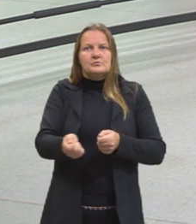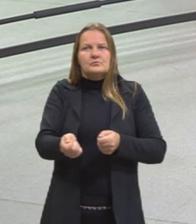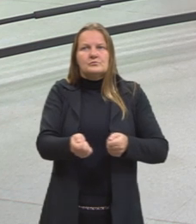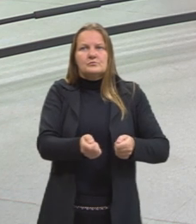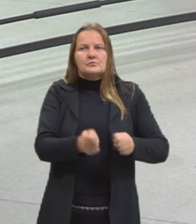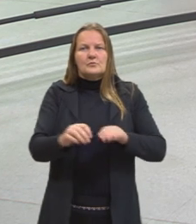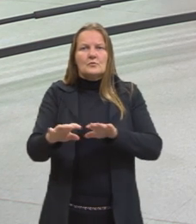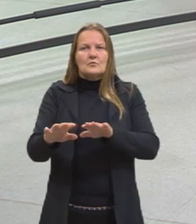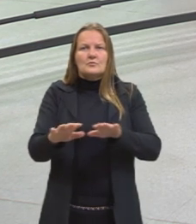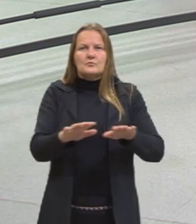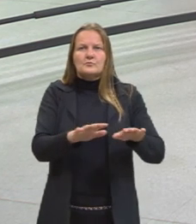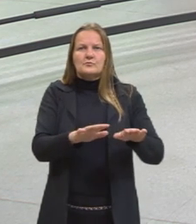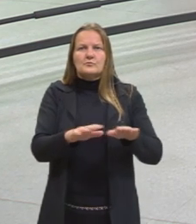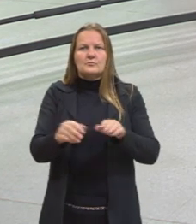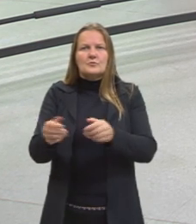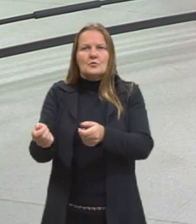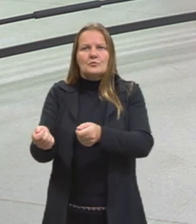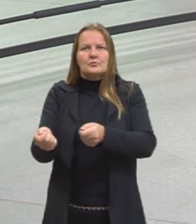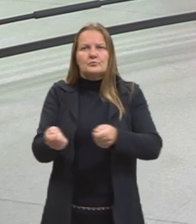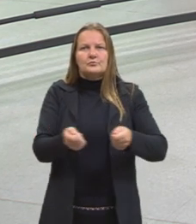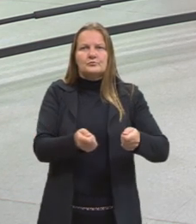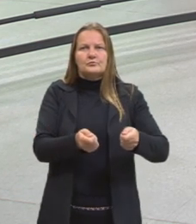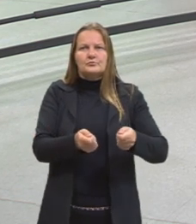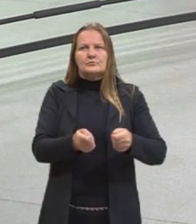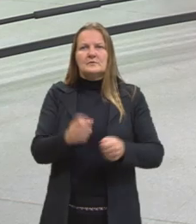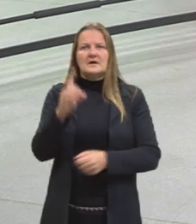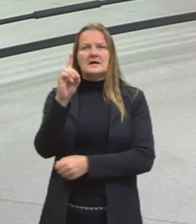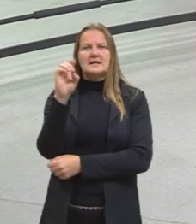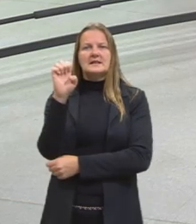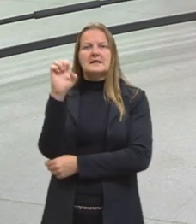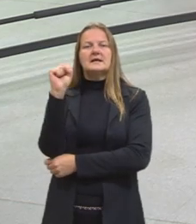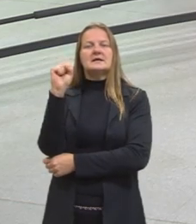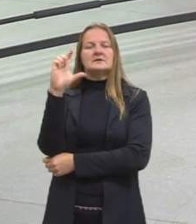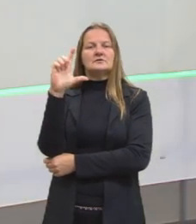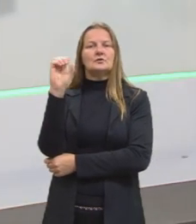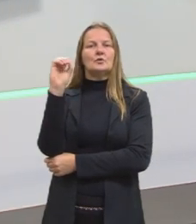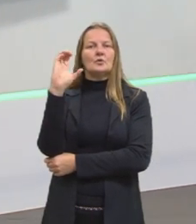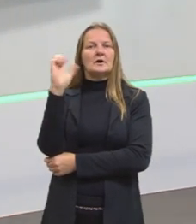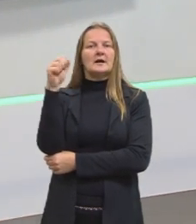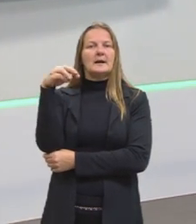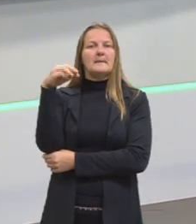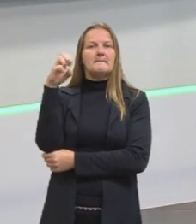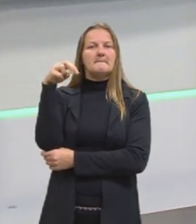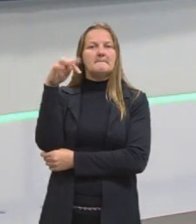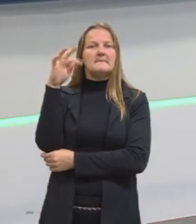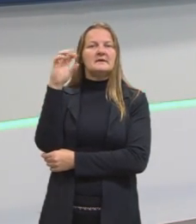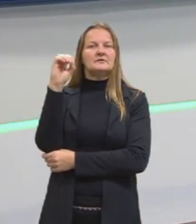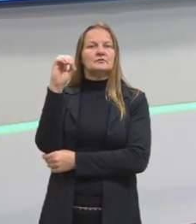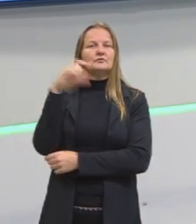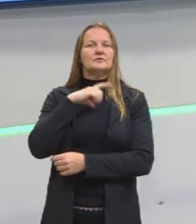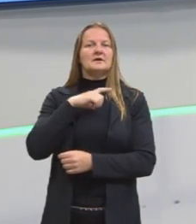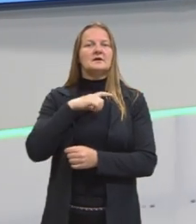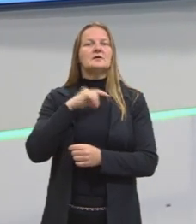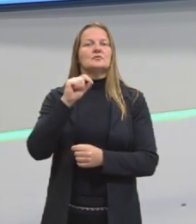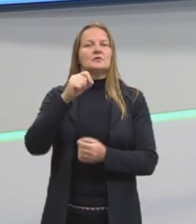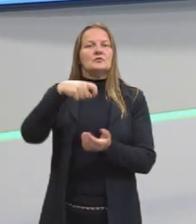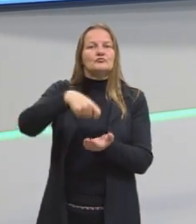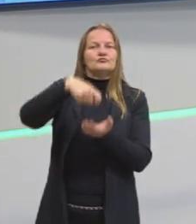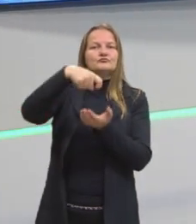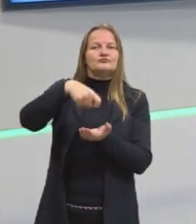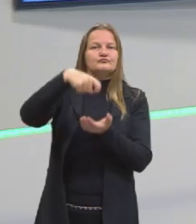nenhum deslocamento nessa nesse movimento que eu fizer e quando tem deslocamento quer dizer o que que eu estou realizando